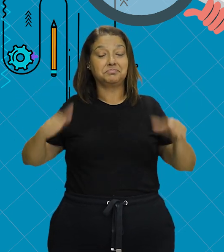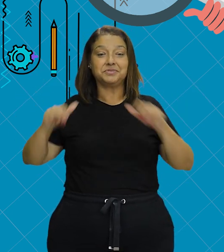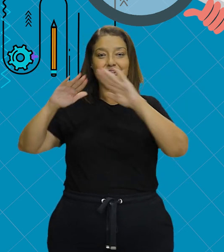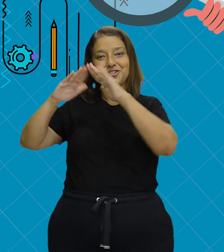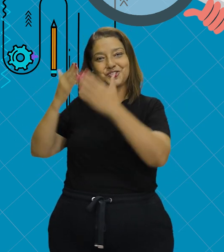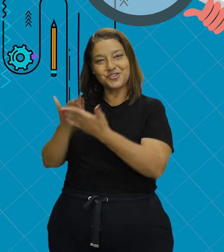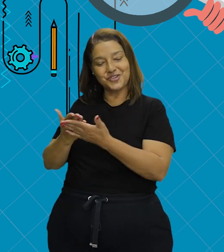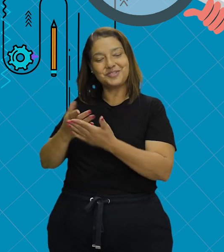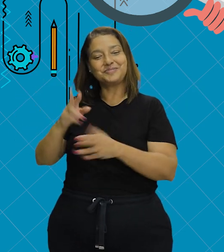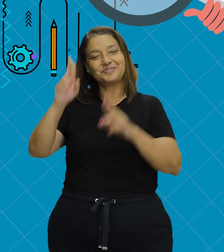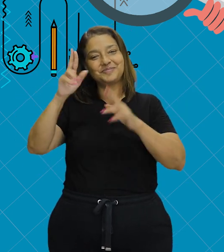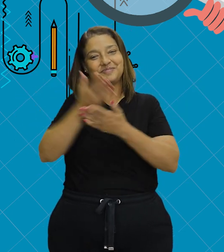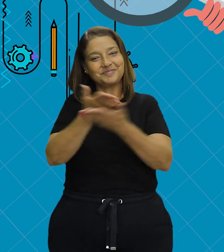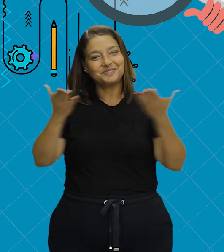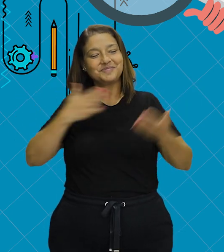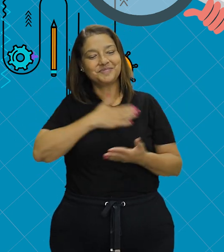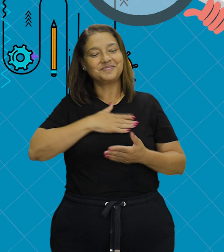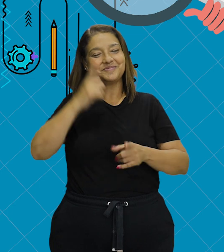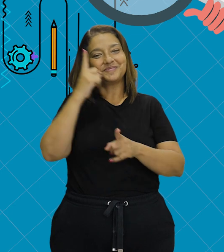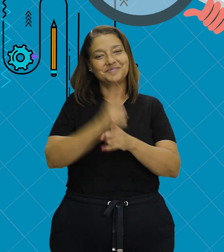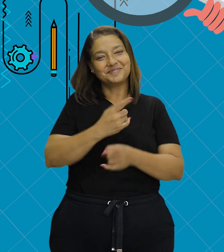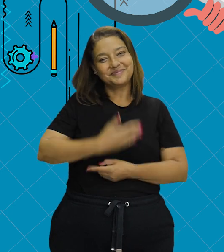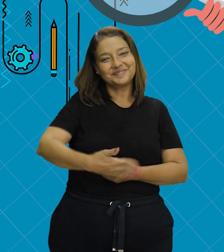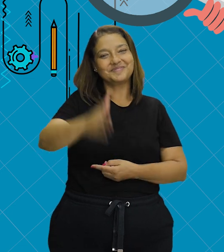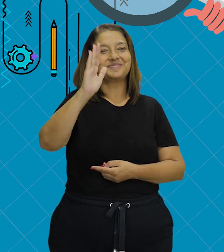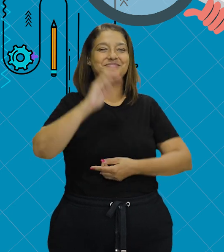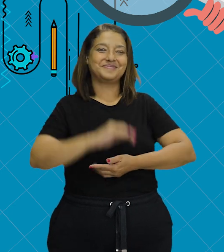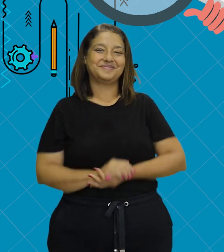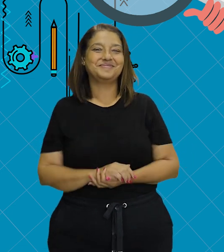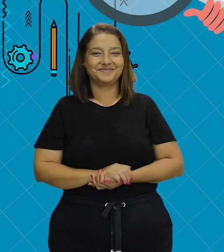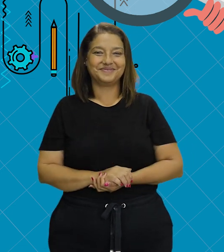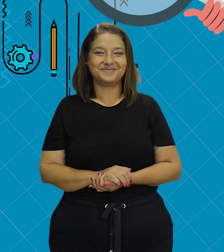Espero que tenham gostado e até a próxima!